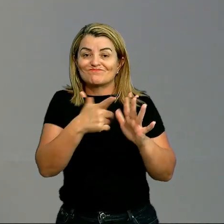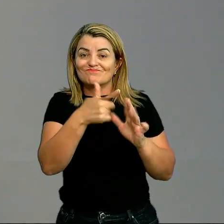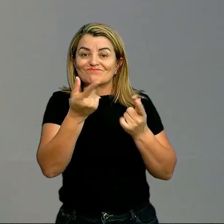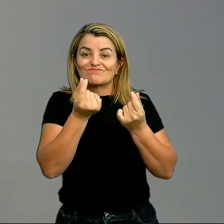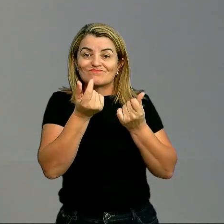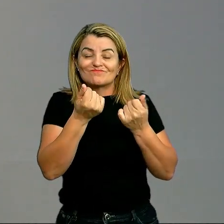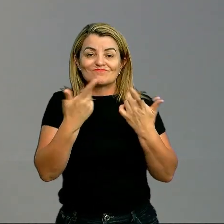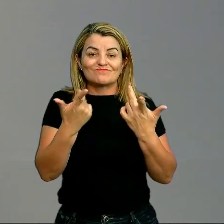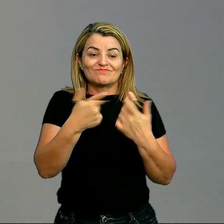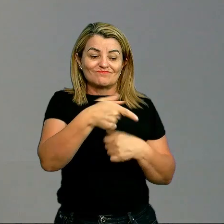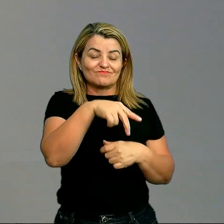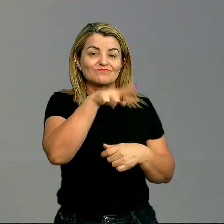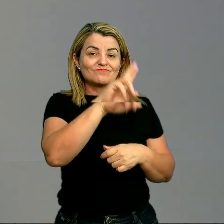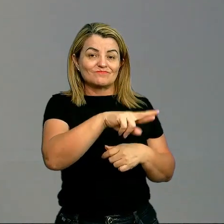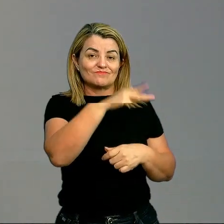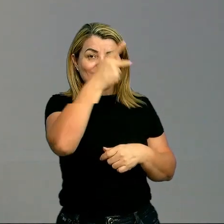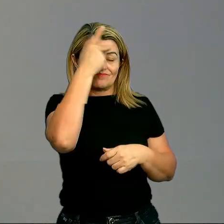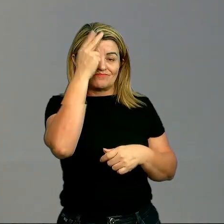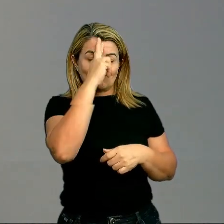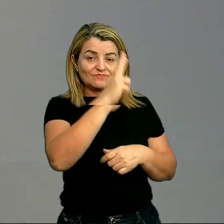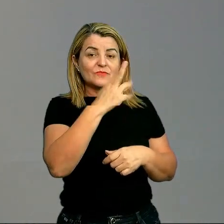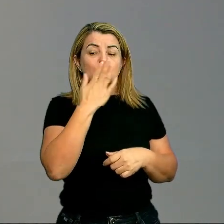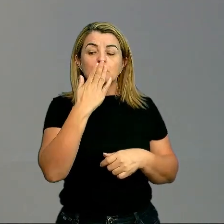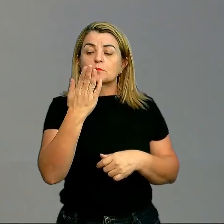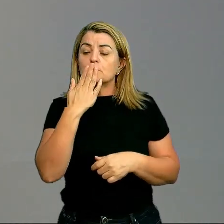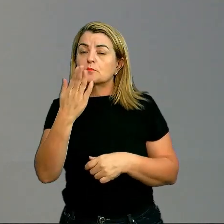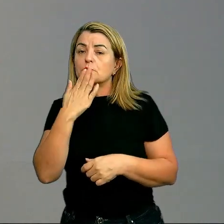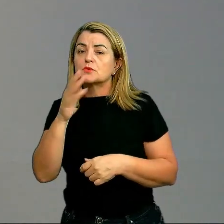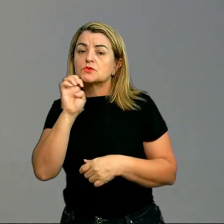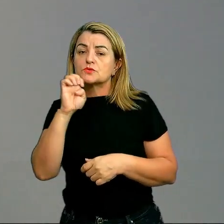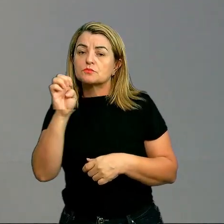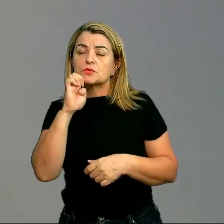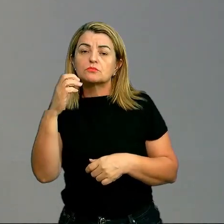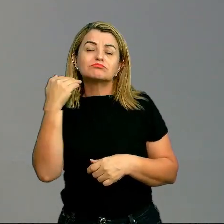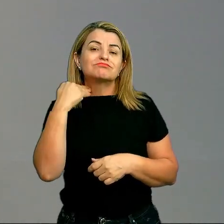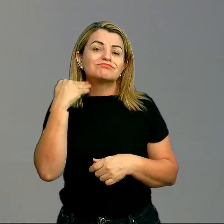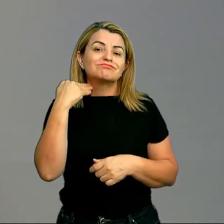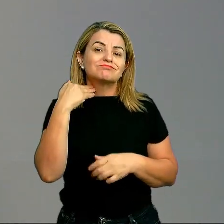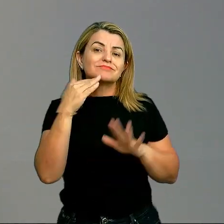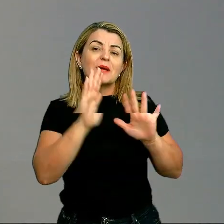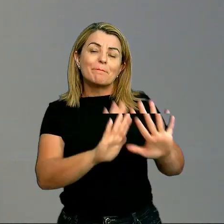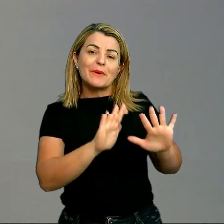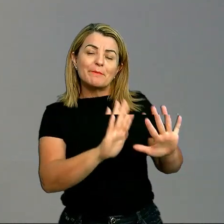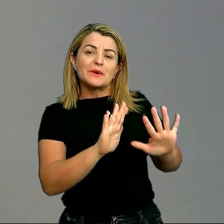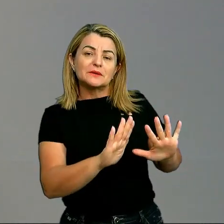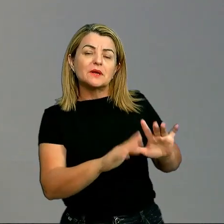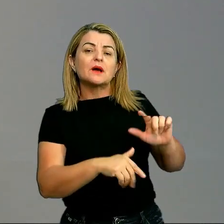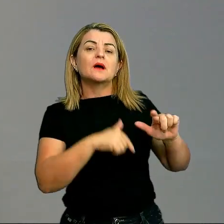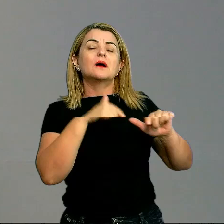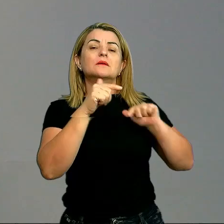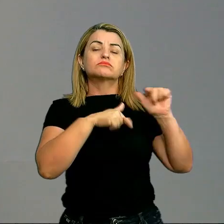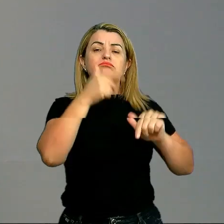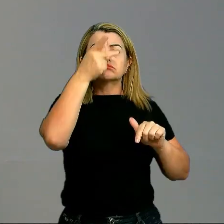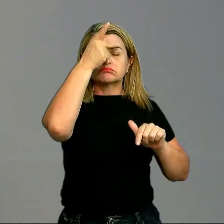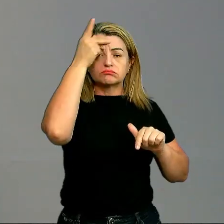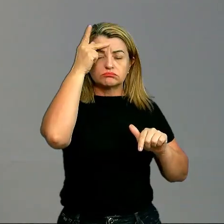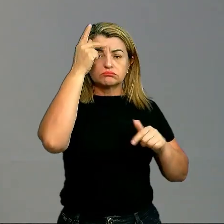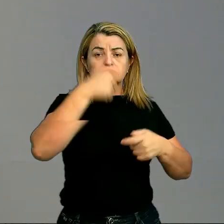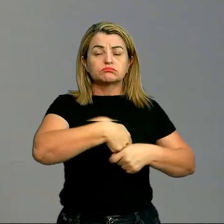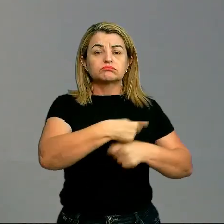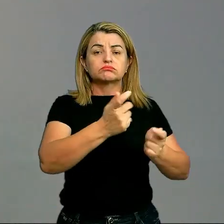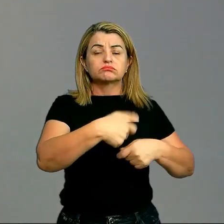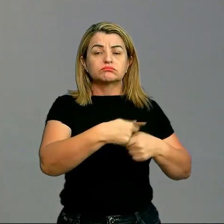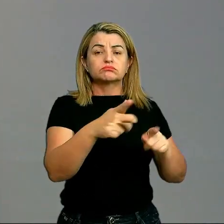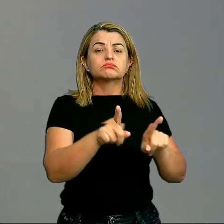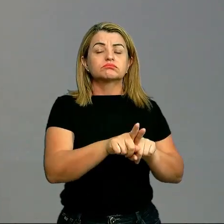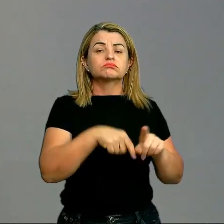Os donos das fábricas eles vão começar a pedir empréstimos aos bancos para poder manter, né, os seus funcionários, os seus gastos e